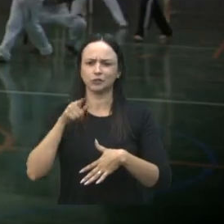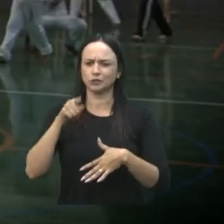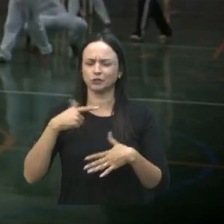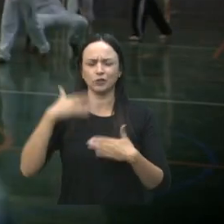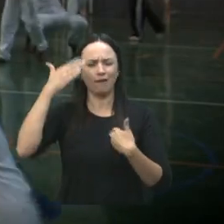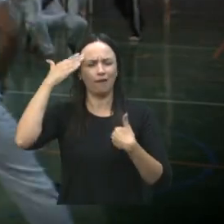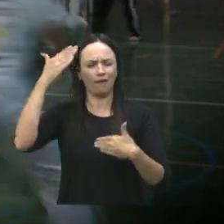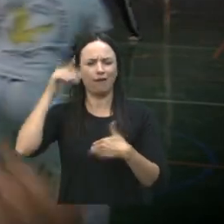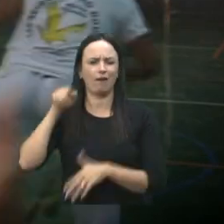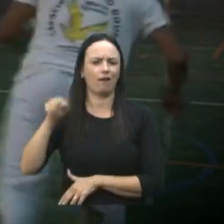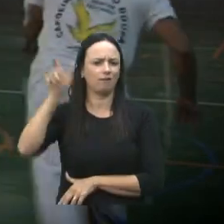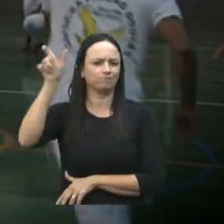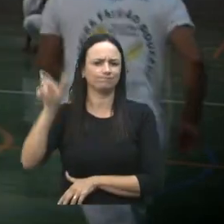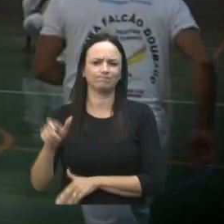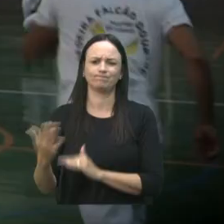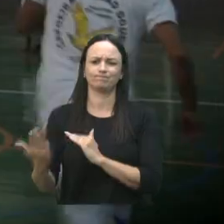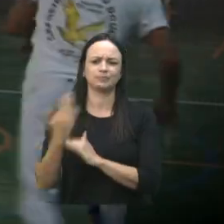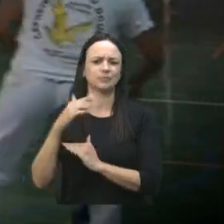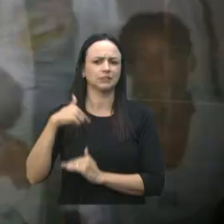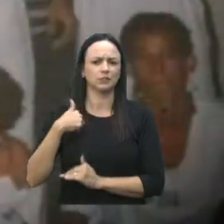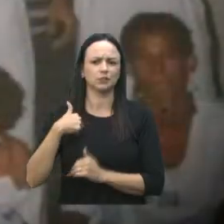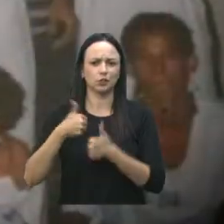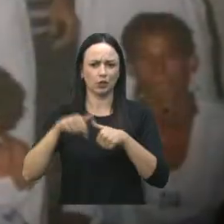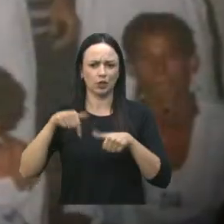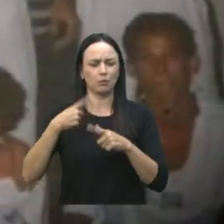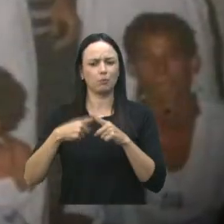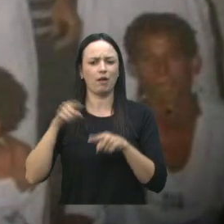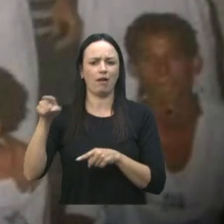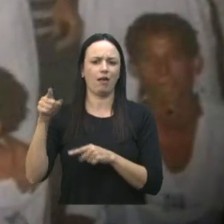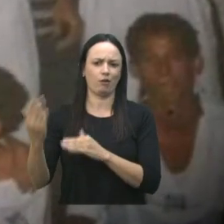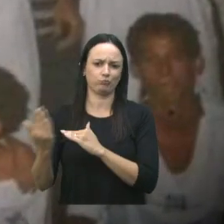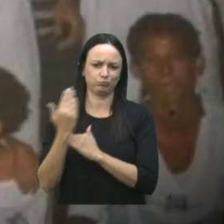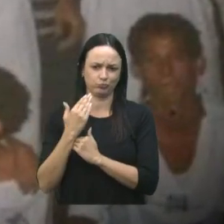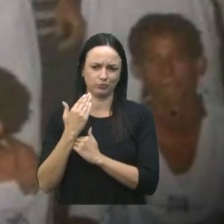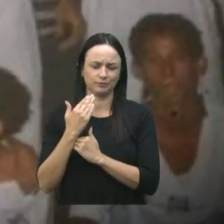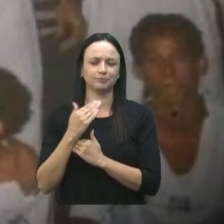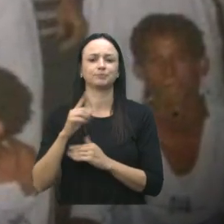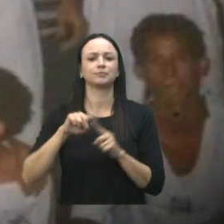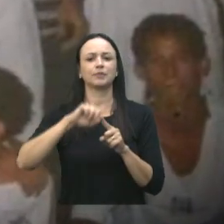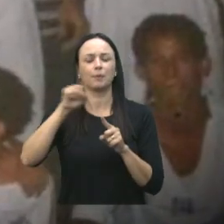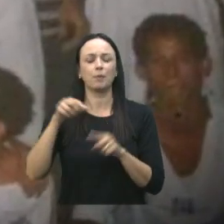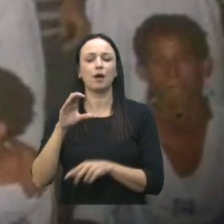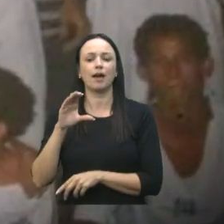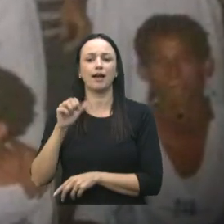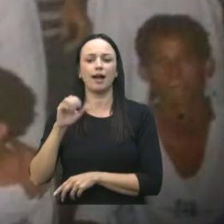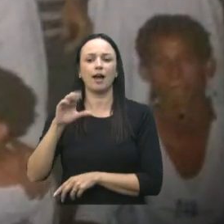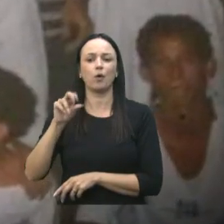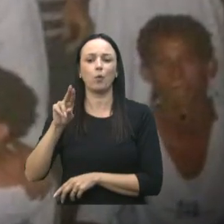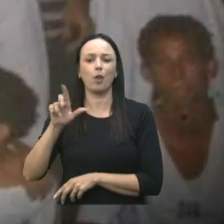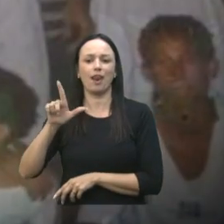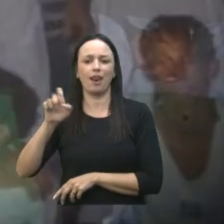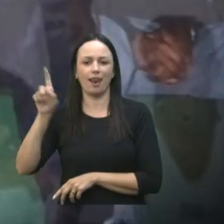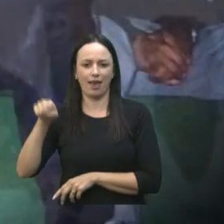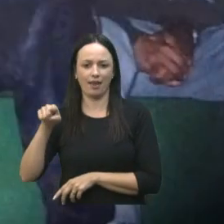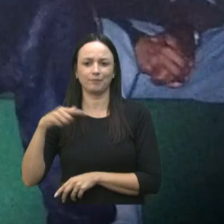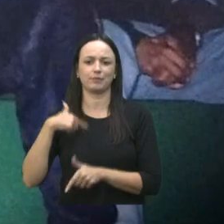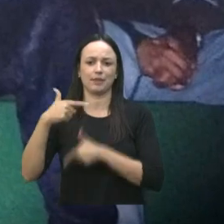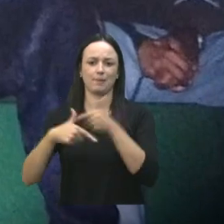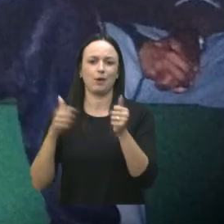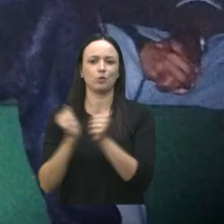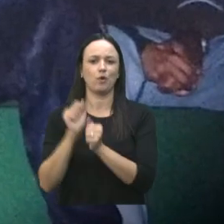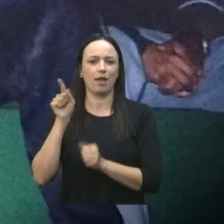mestre marcial também, se eu estou aqui hoje é por ele. Aí eu passei pelo mestre Caculé. Fiz um trabalho junto com o mestre Caculé